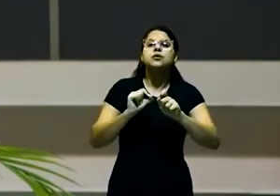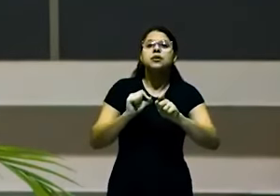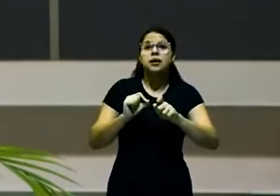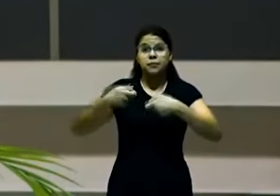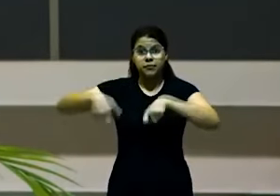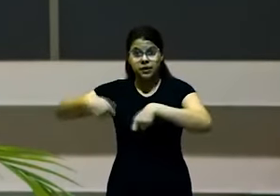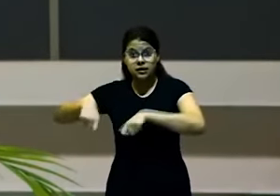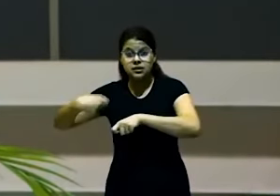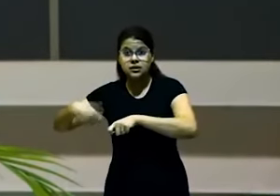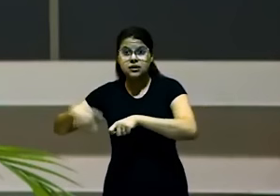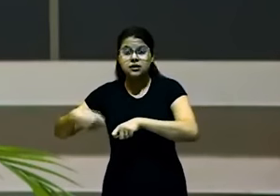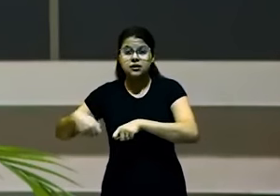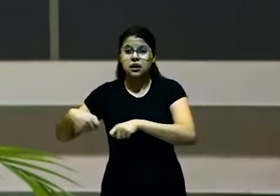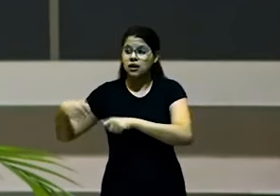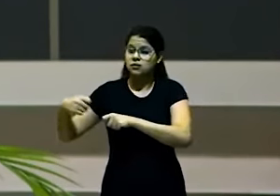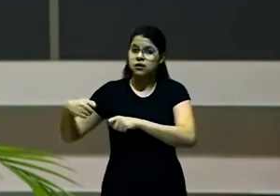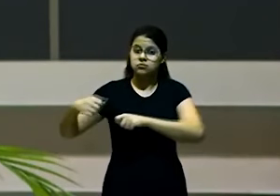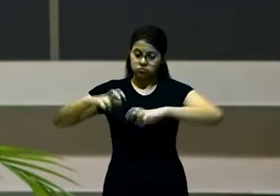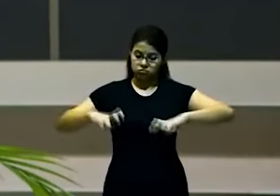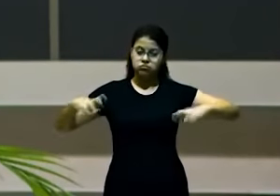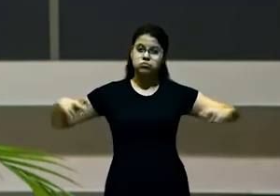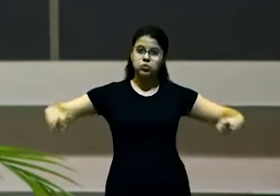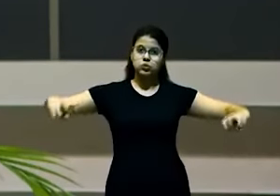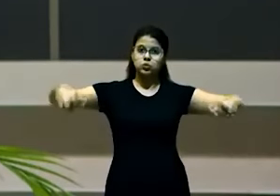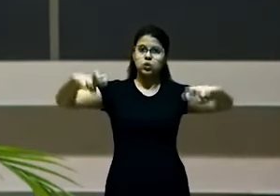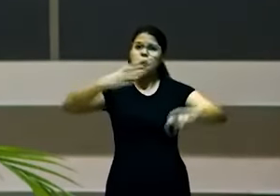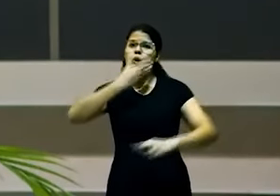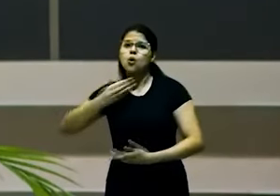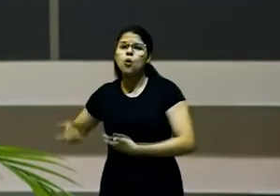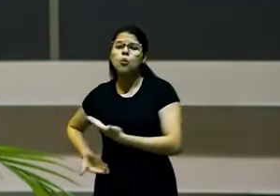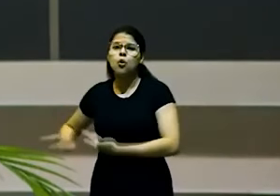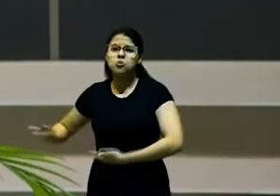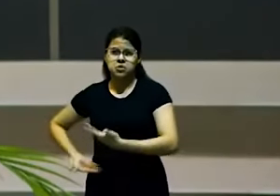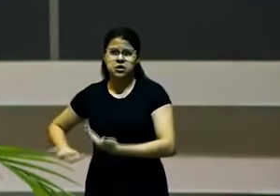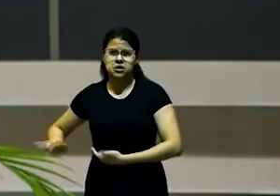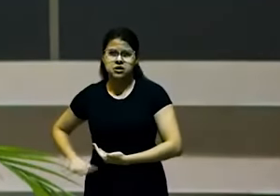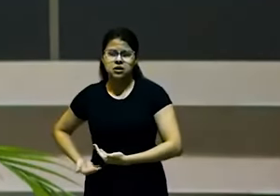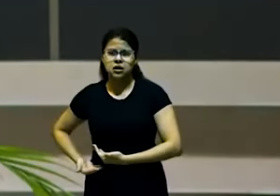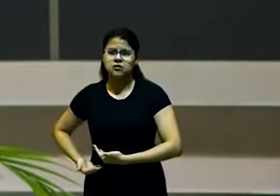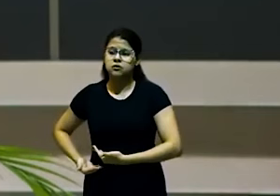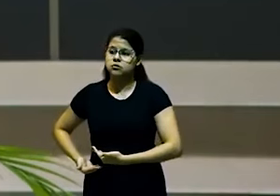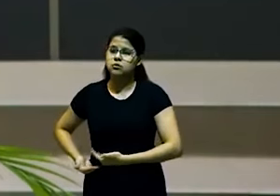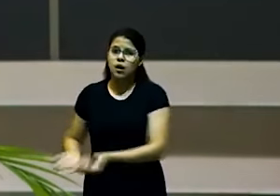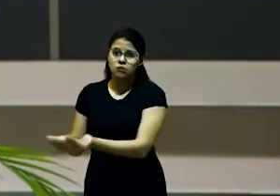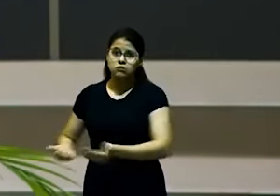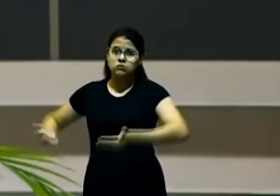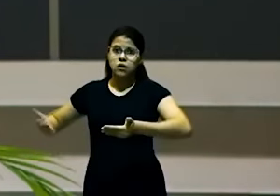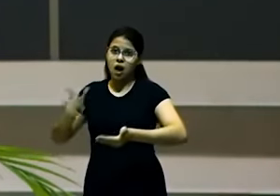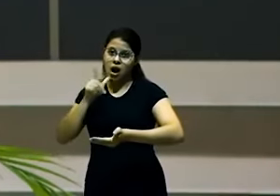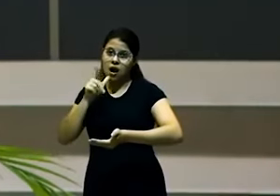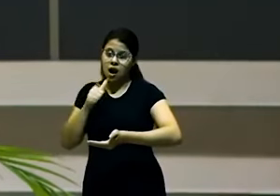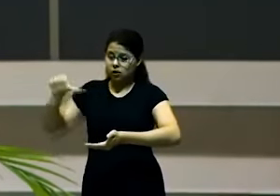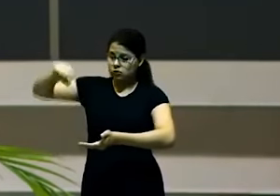enquanto os convidados estivessem a mesa um servo um criado viesse e lavasse o pé